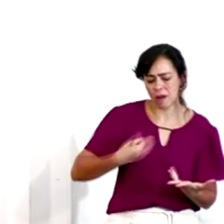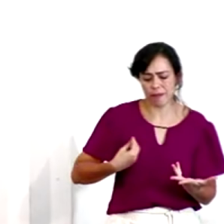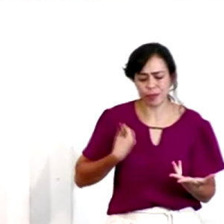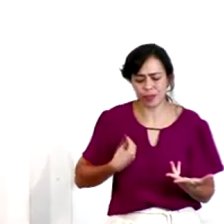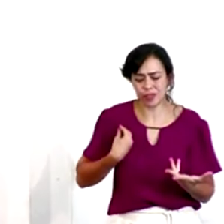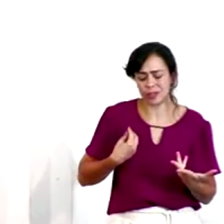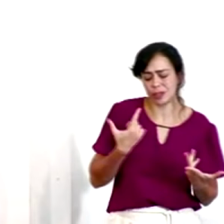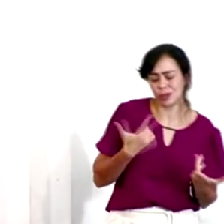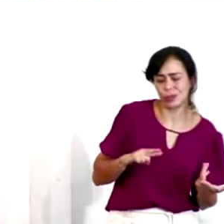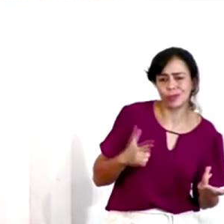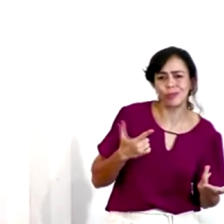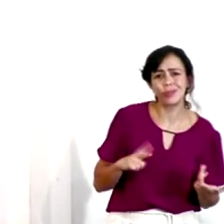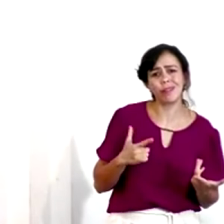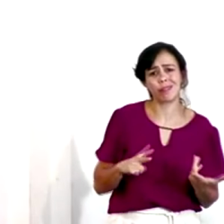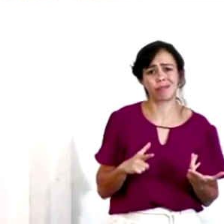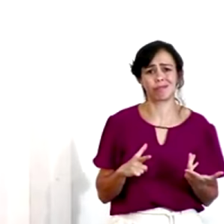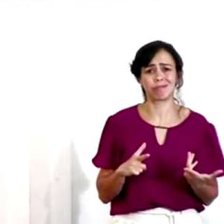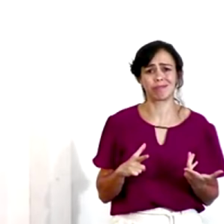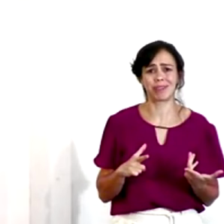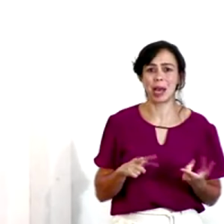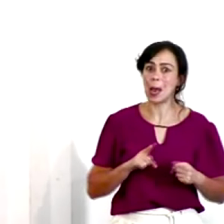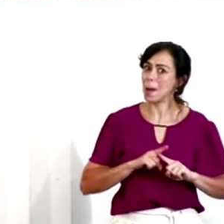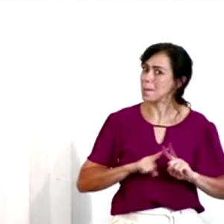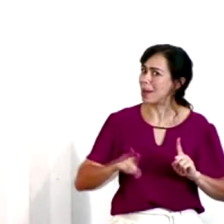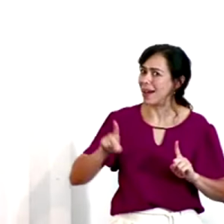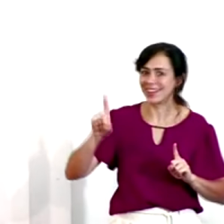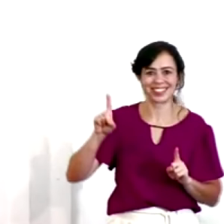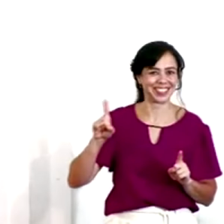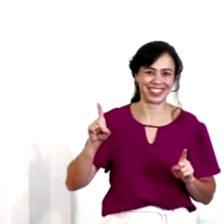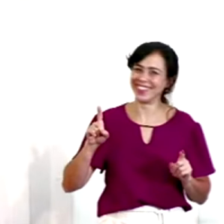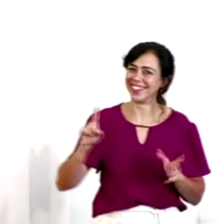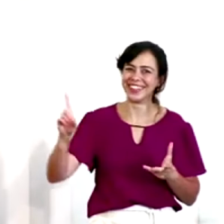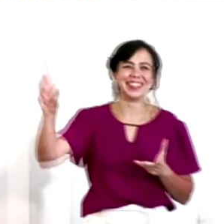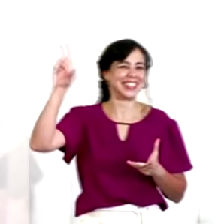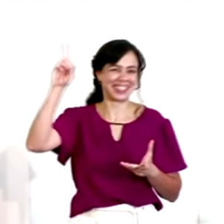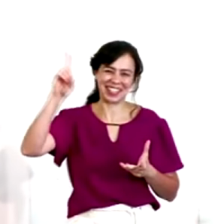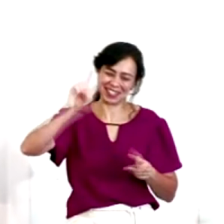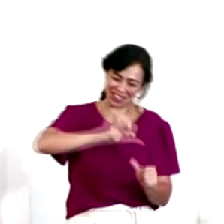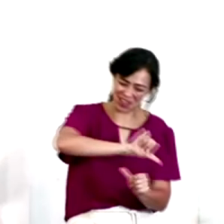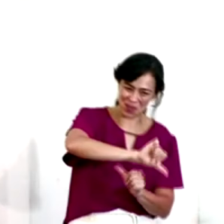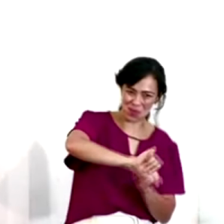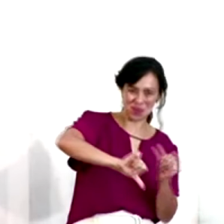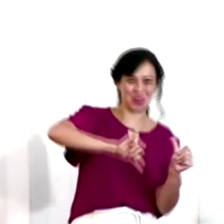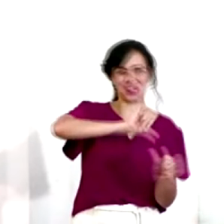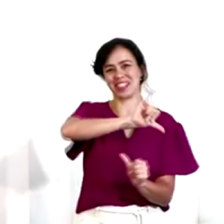os restaurou. Porque o nosso Deus é o Deus que restaura.